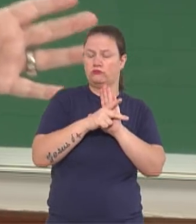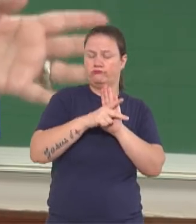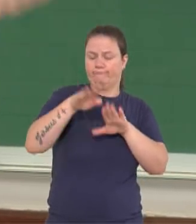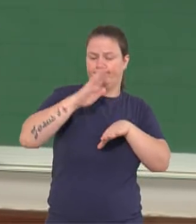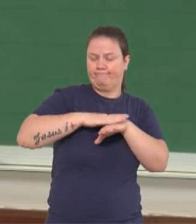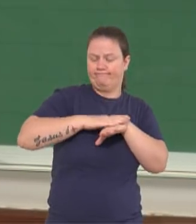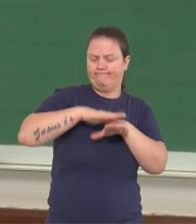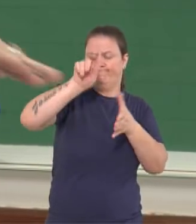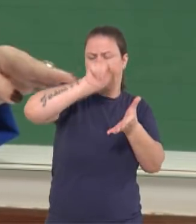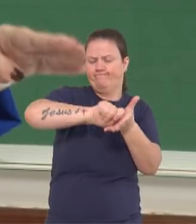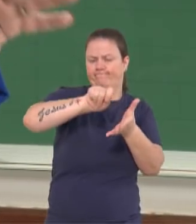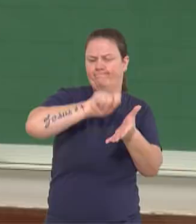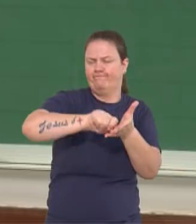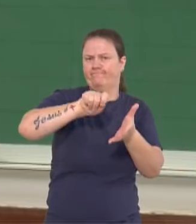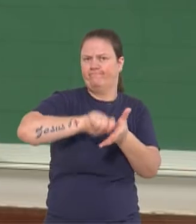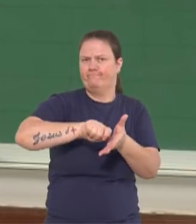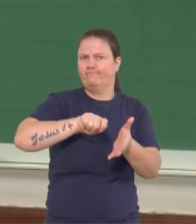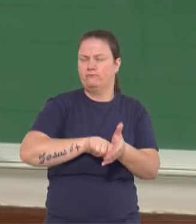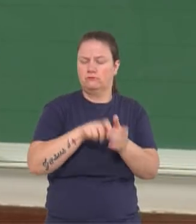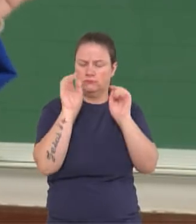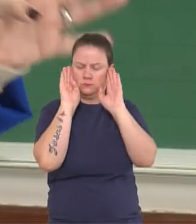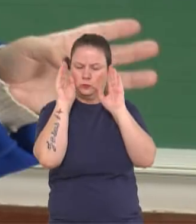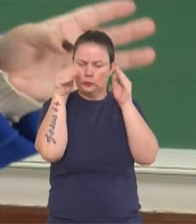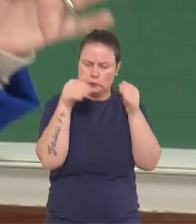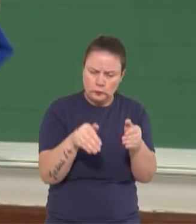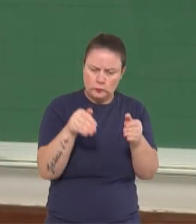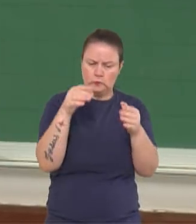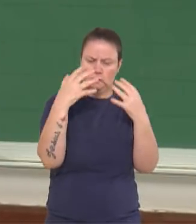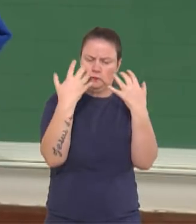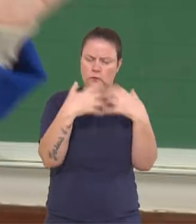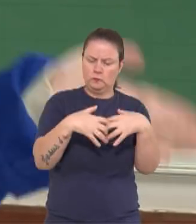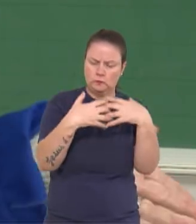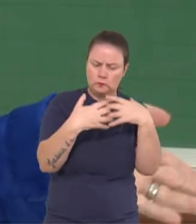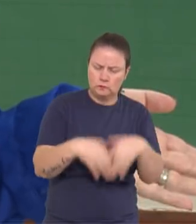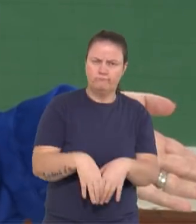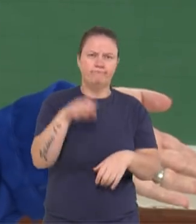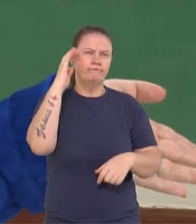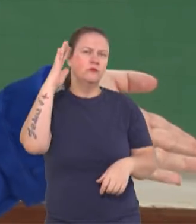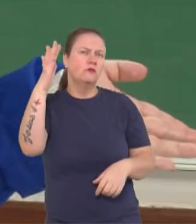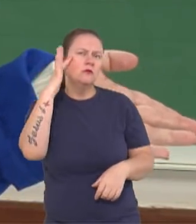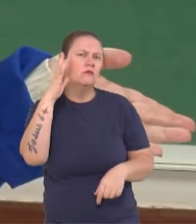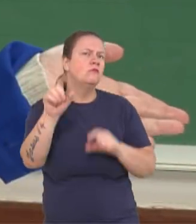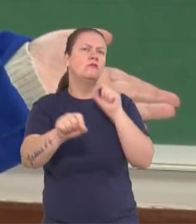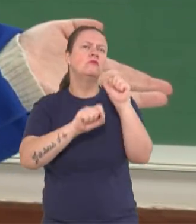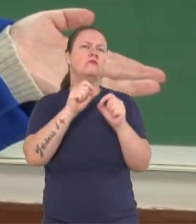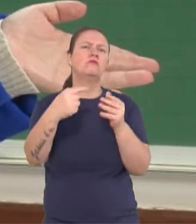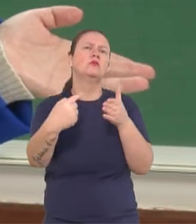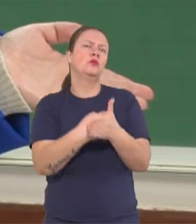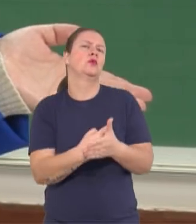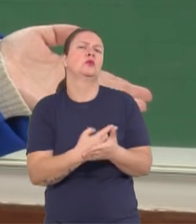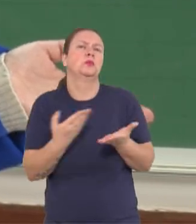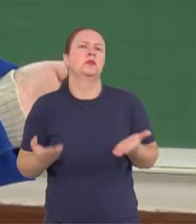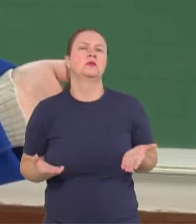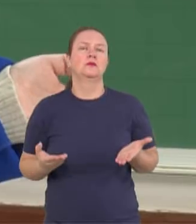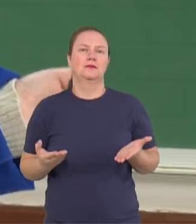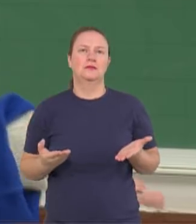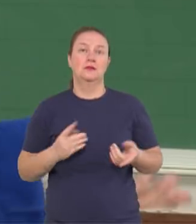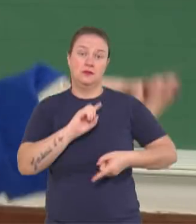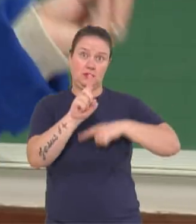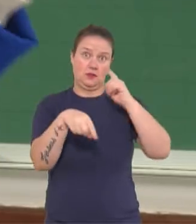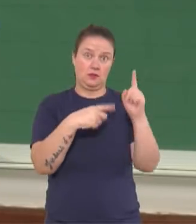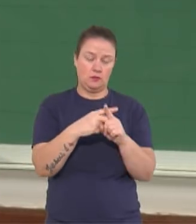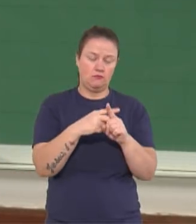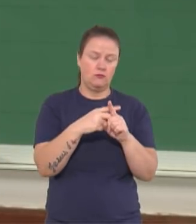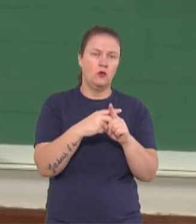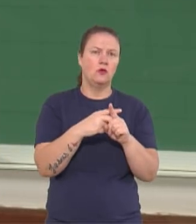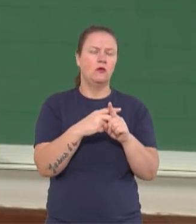de exercício que requer um pouco mais de atenção, de reflexão, de pensamento sobre o que está sendo perguntado, e depois vocês vão